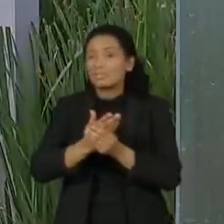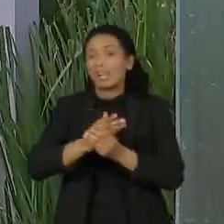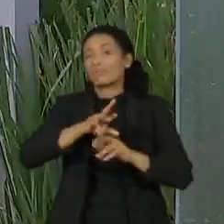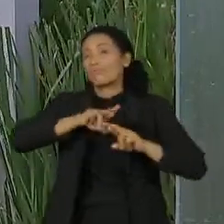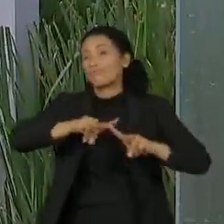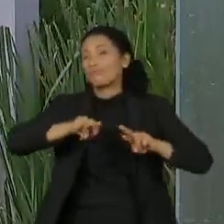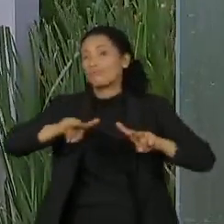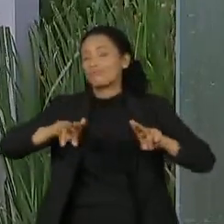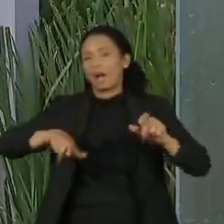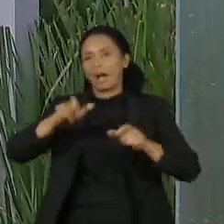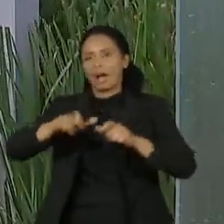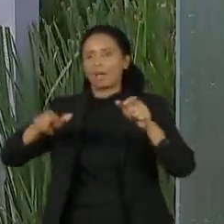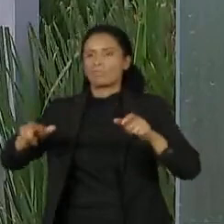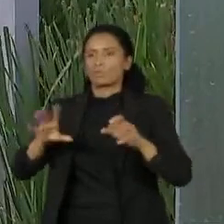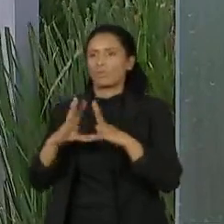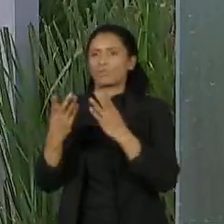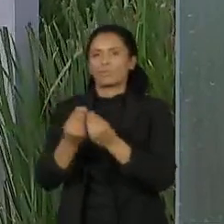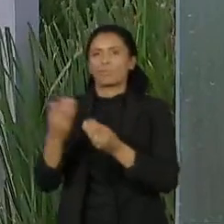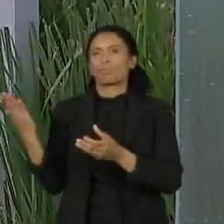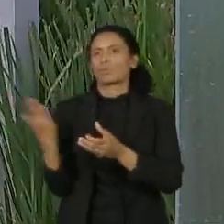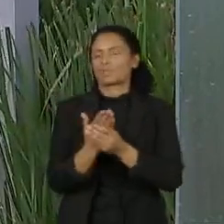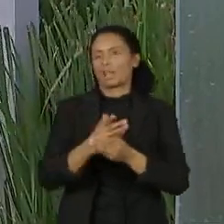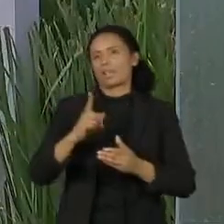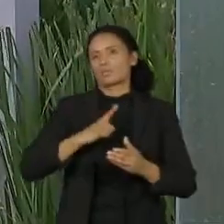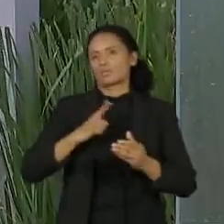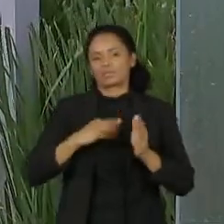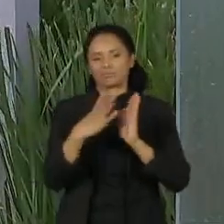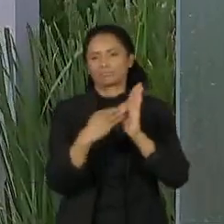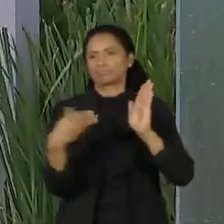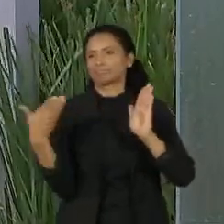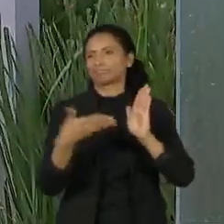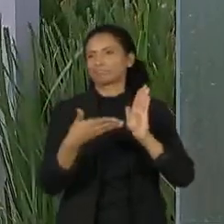rol exemplificativo,